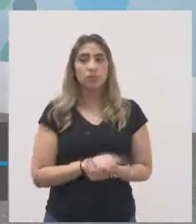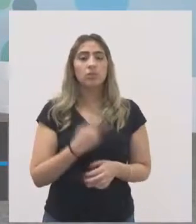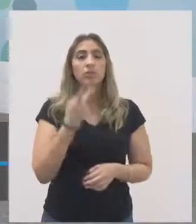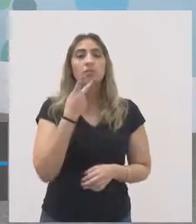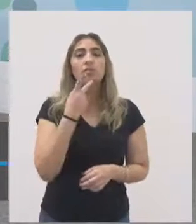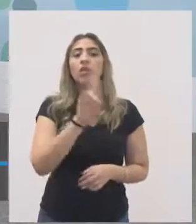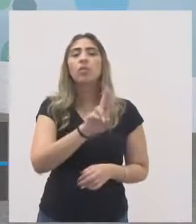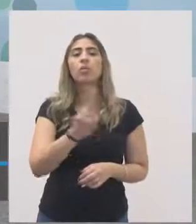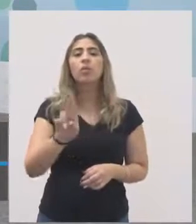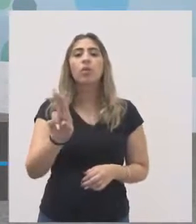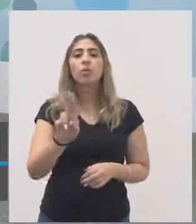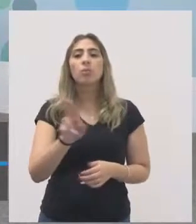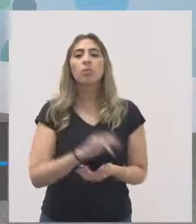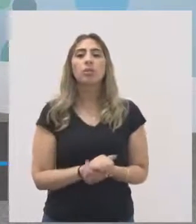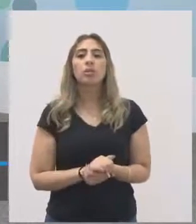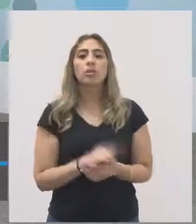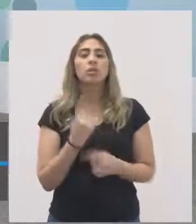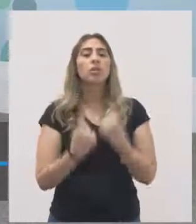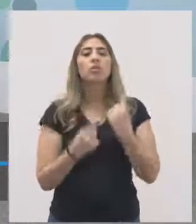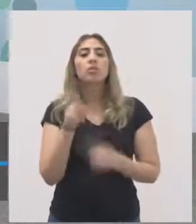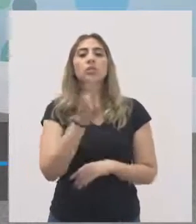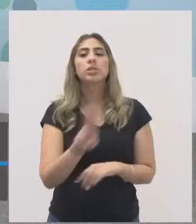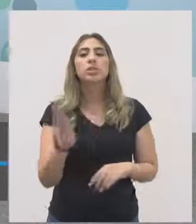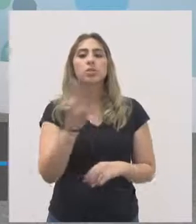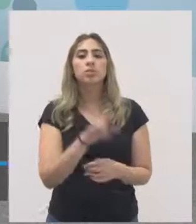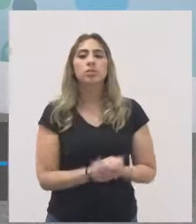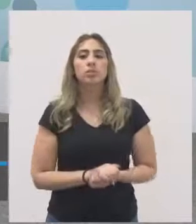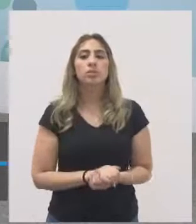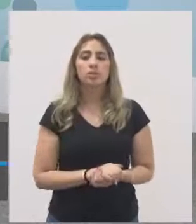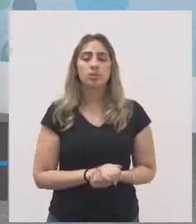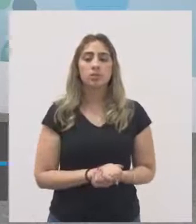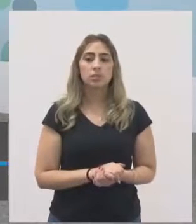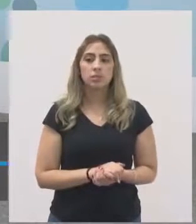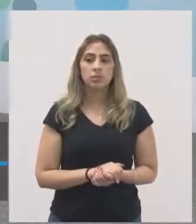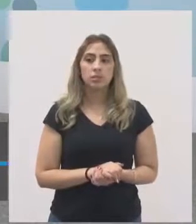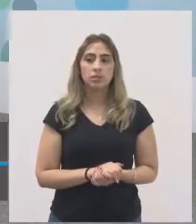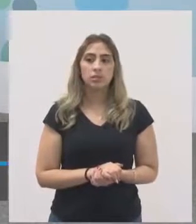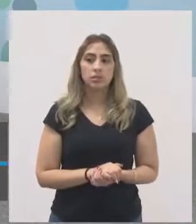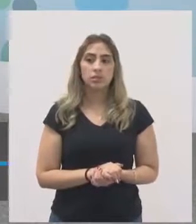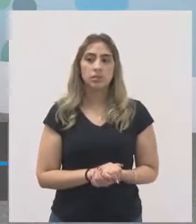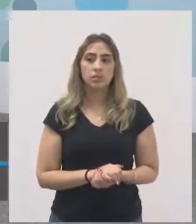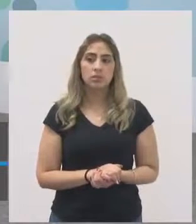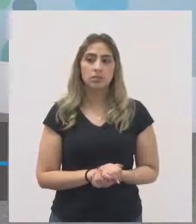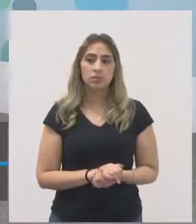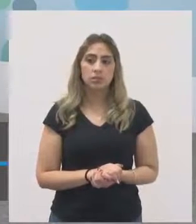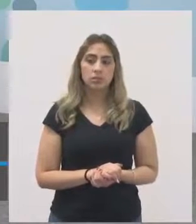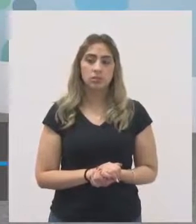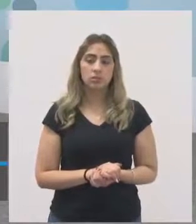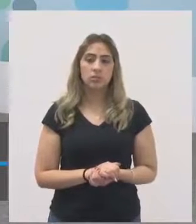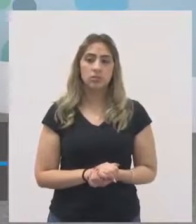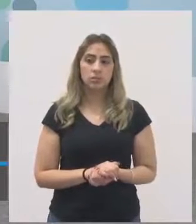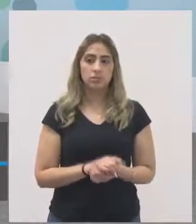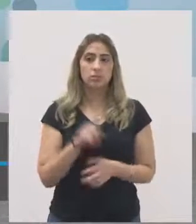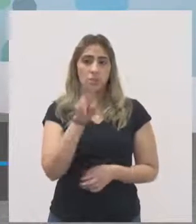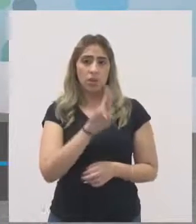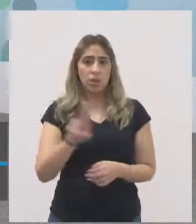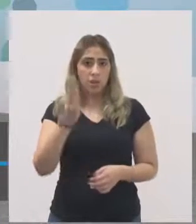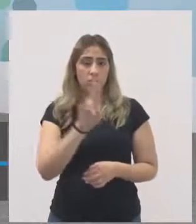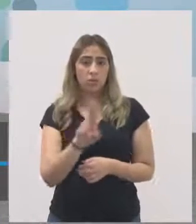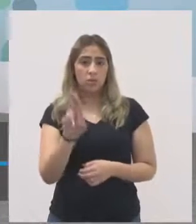de um, qual que você utiliza para fazer? Eu uso Sony Vegas. Ah, então não é o que ele usa. Não. Porque o que ele usa